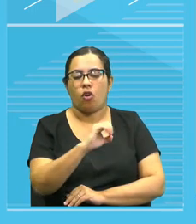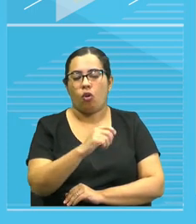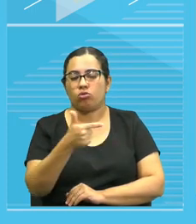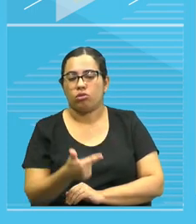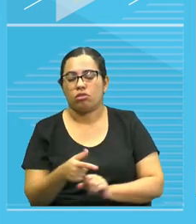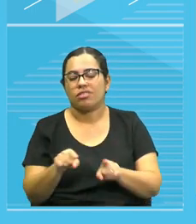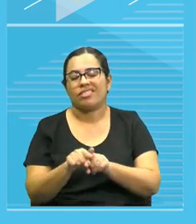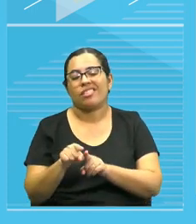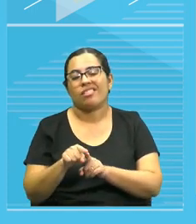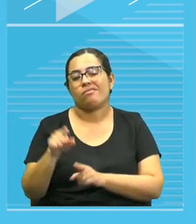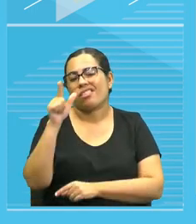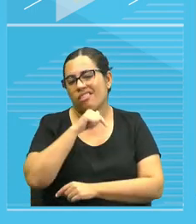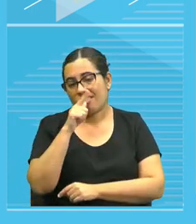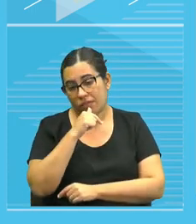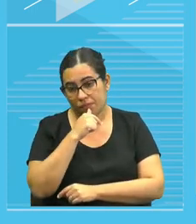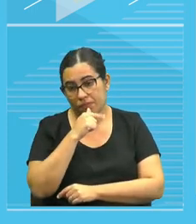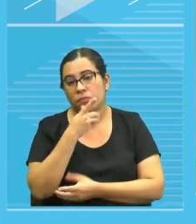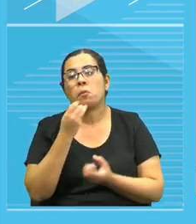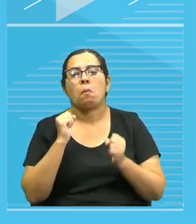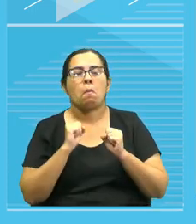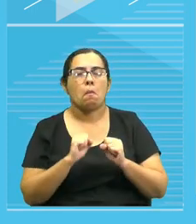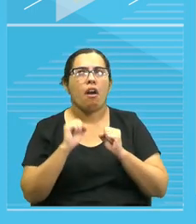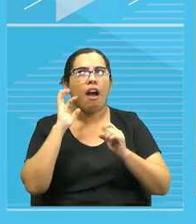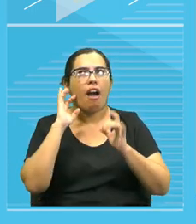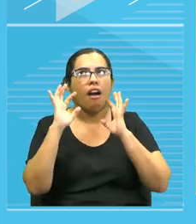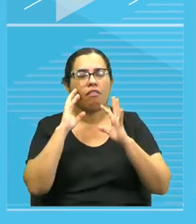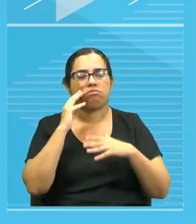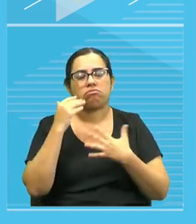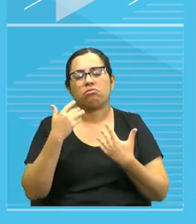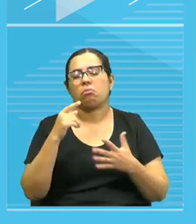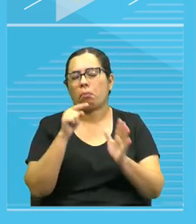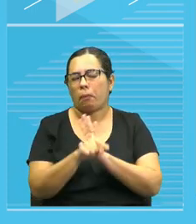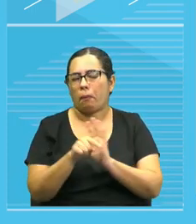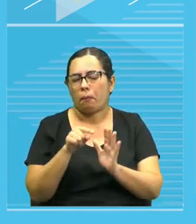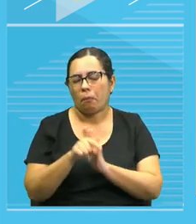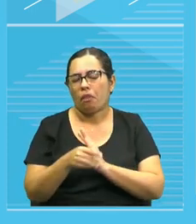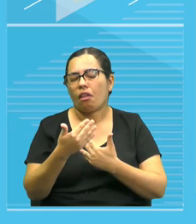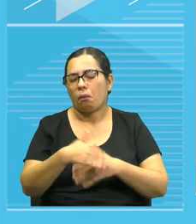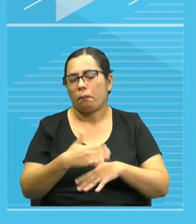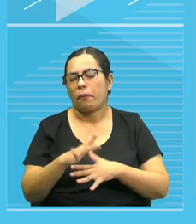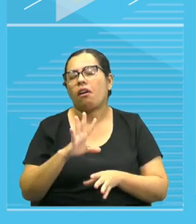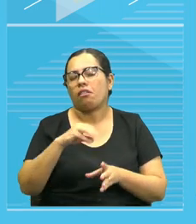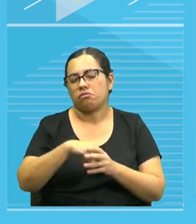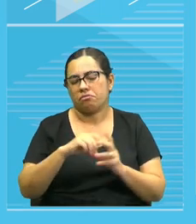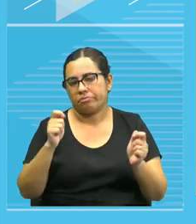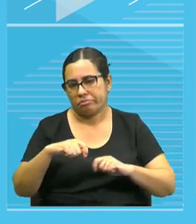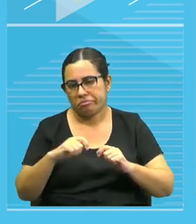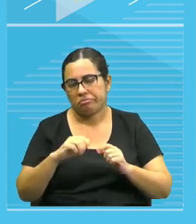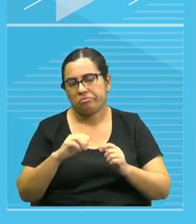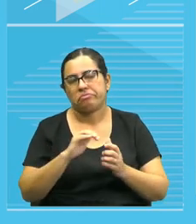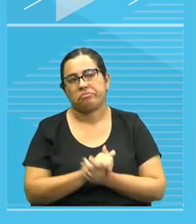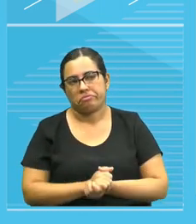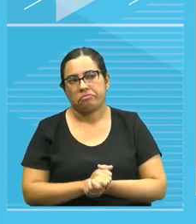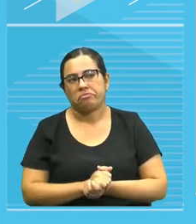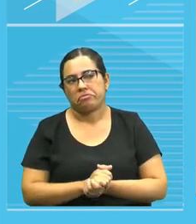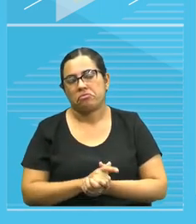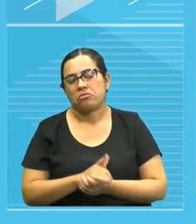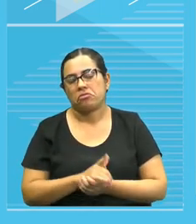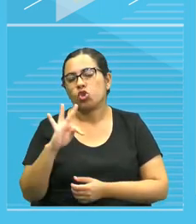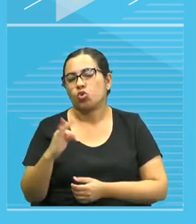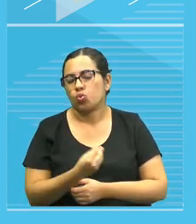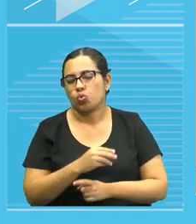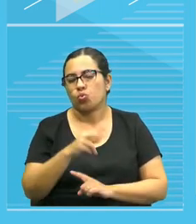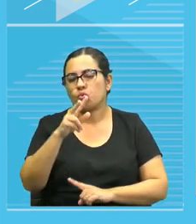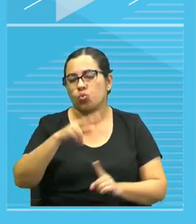e é melhor de cobrar numa prova esse tipo de raciocínio Tá bom toda a combustão será esotérmica vai